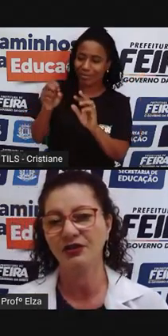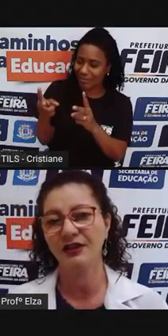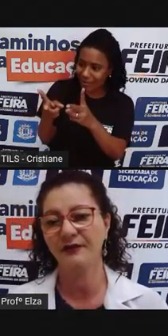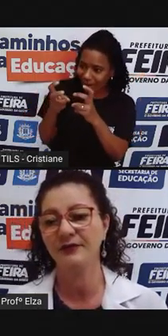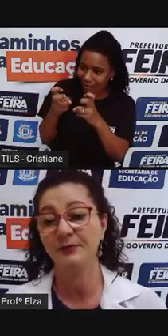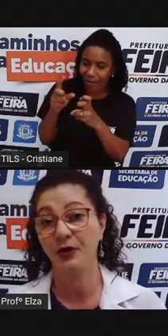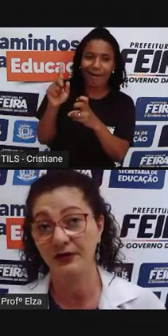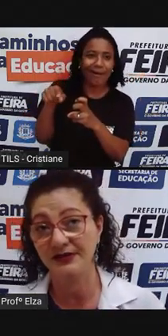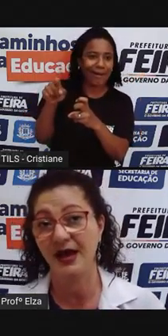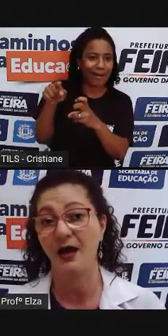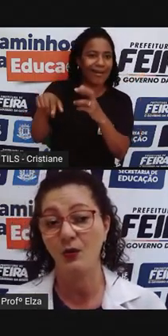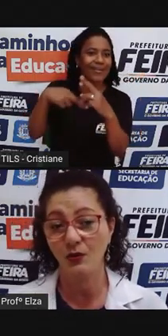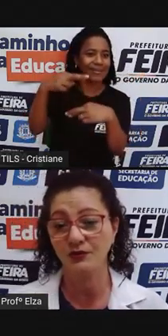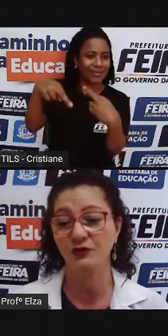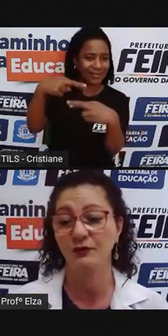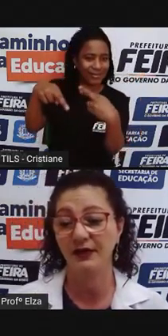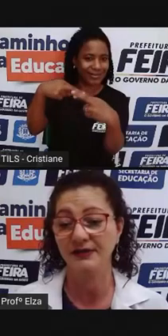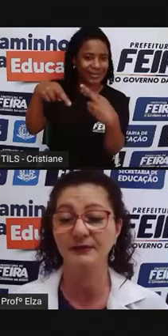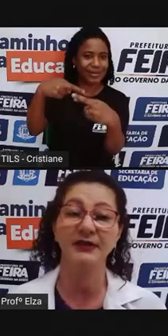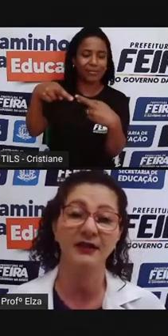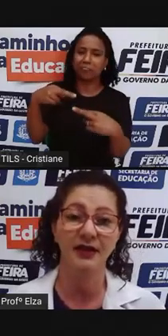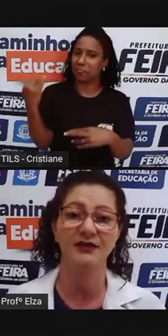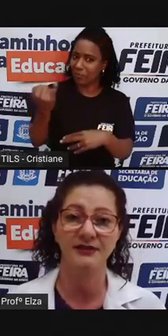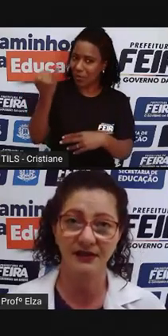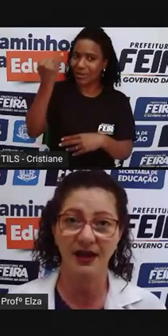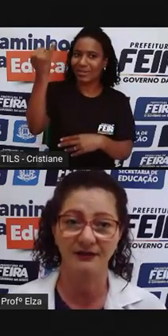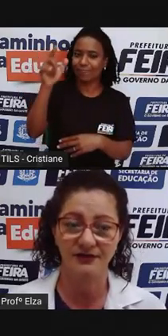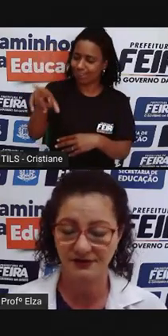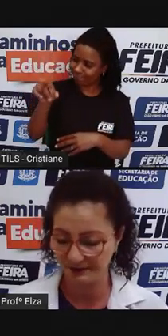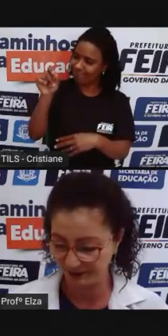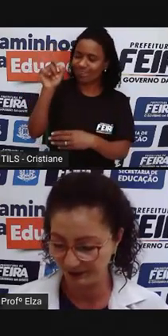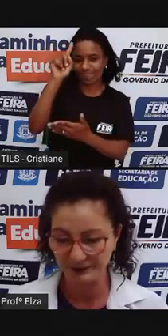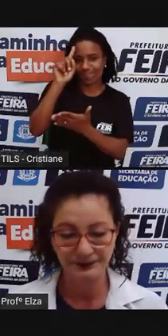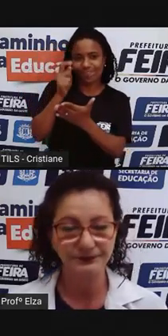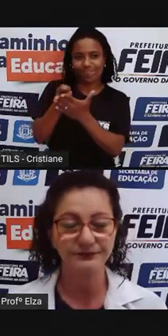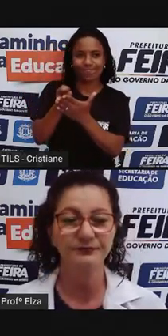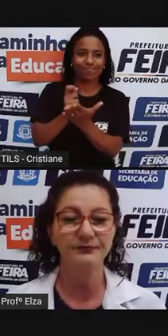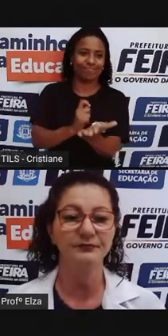nós devemos priorizar o consumo desses materiais reciclados.